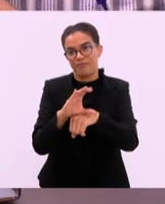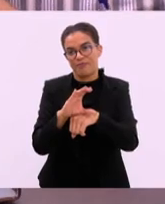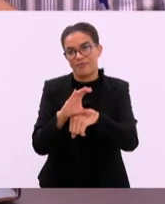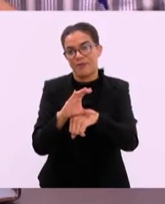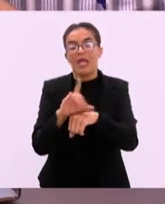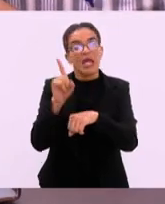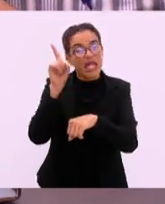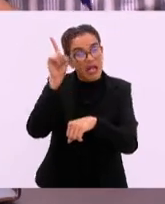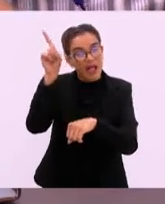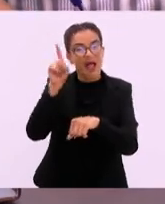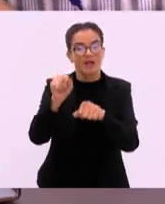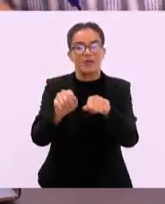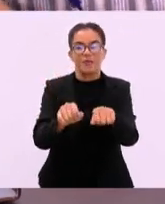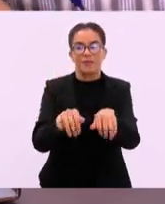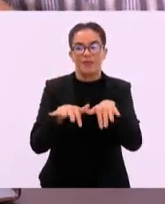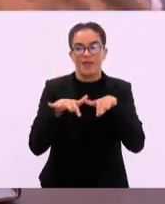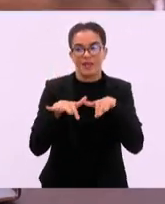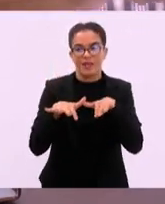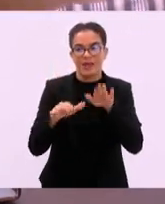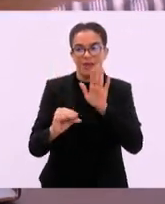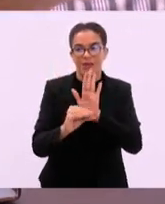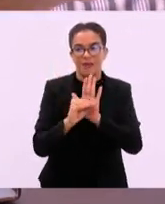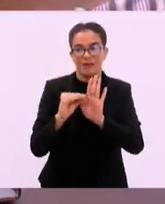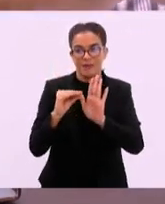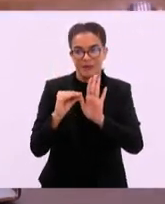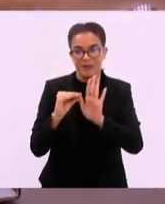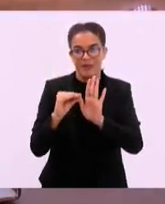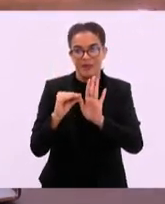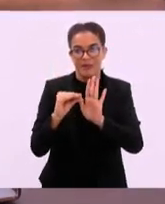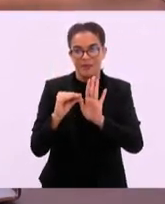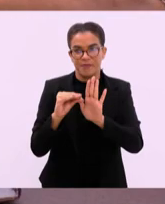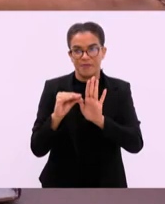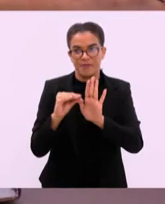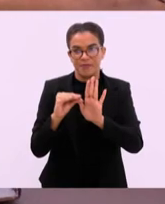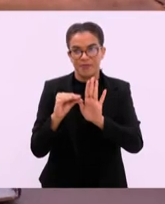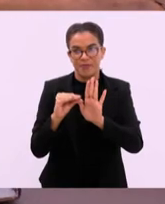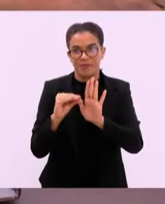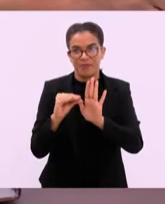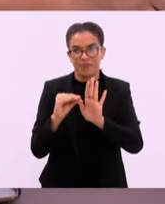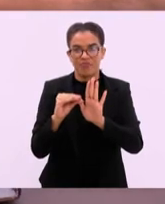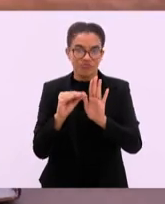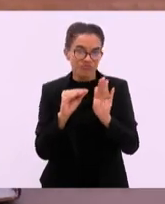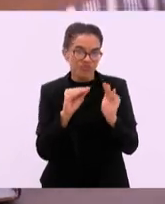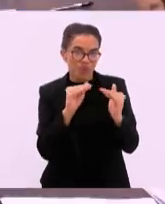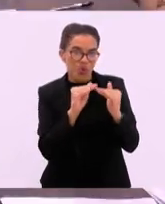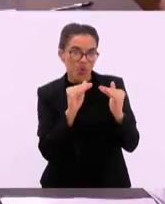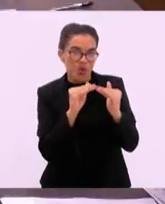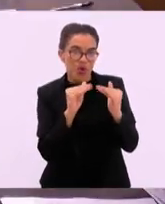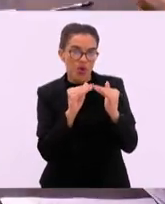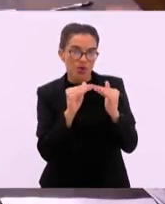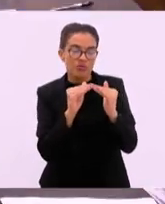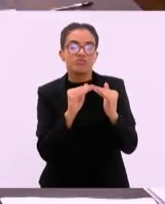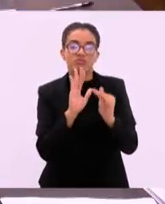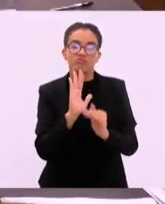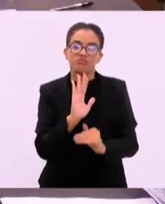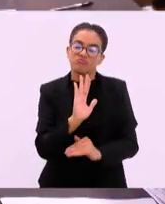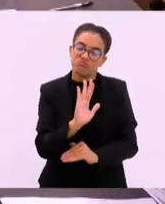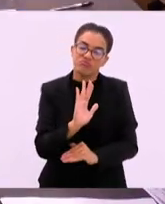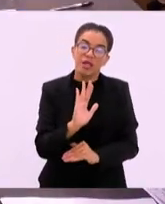emenda em plenário. É isso. Mas é importante registrar, porque é uma discussão permanente. Luiz Paulo? Não, vou votar contrário, mas é importante